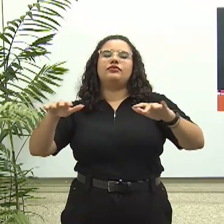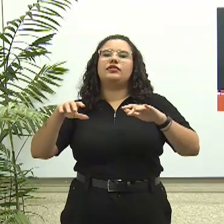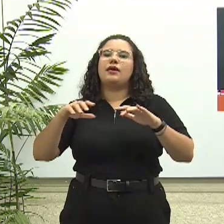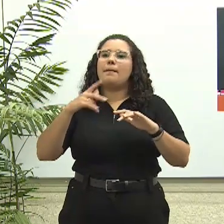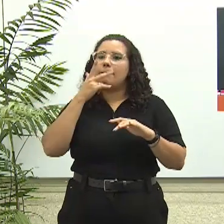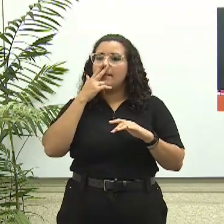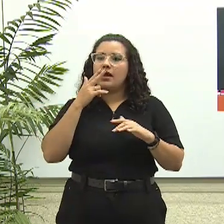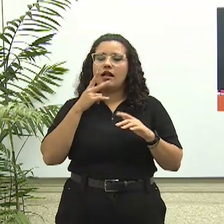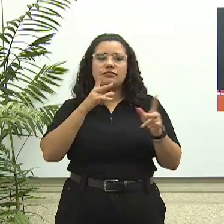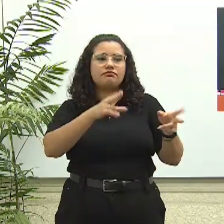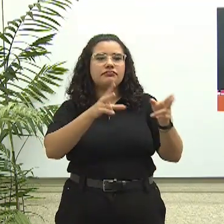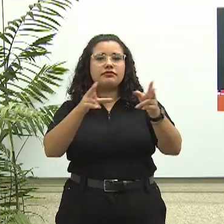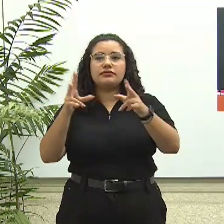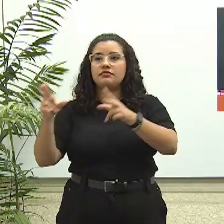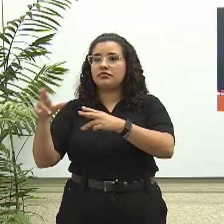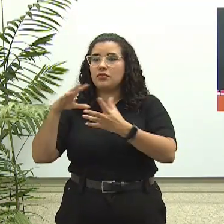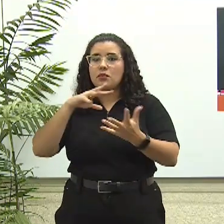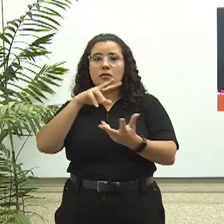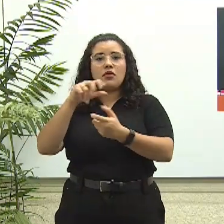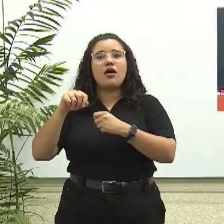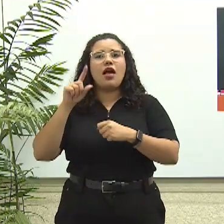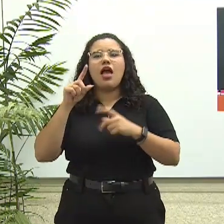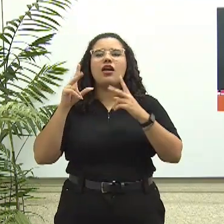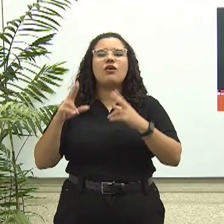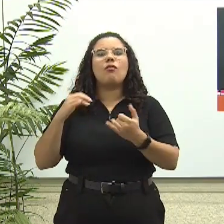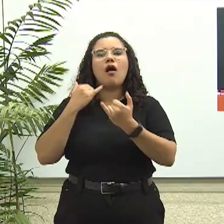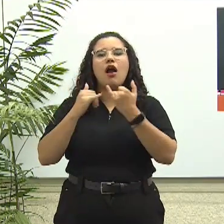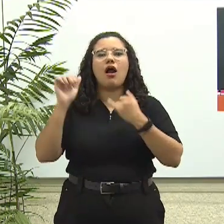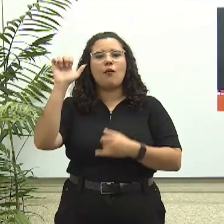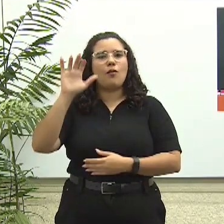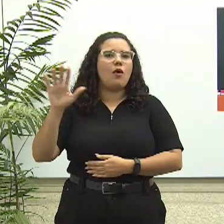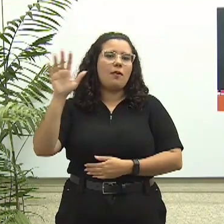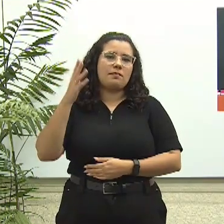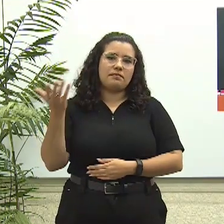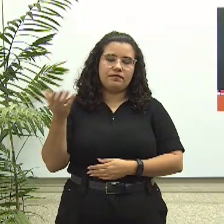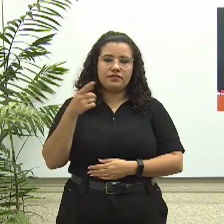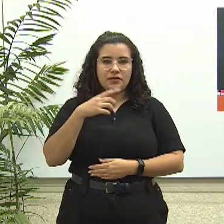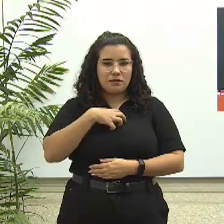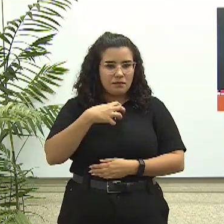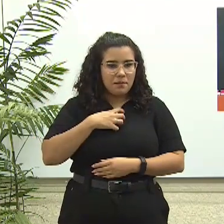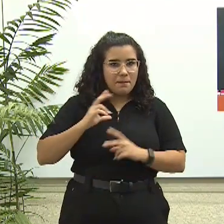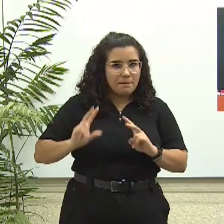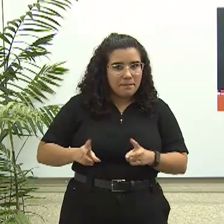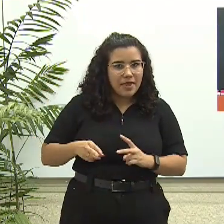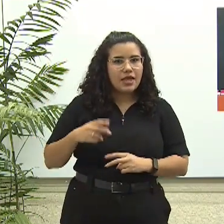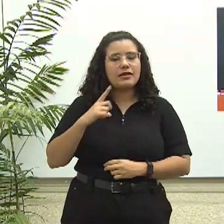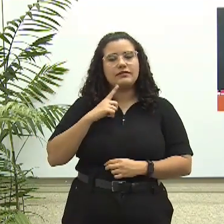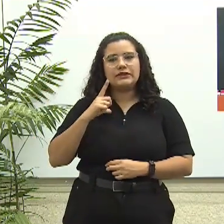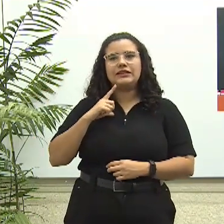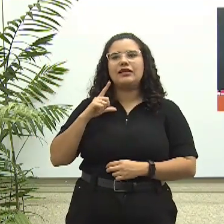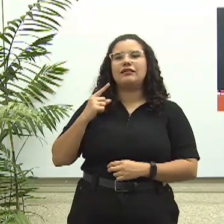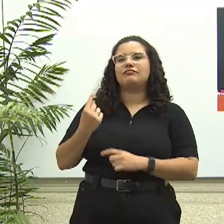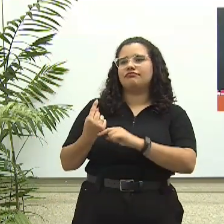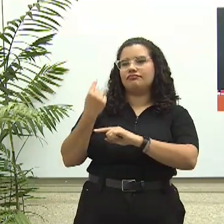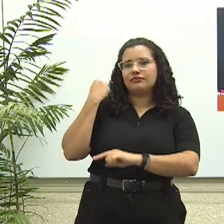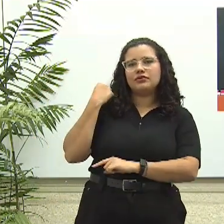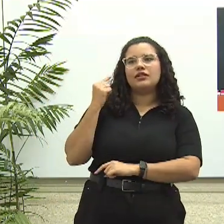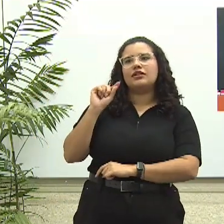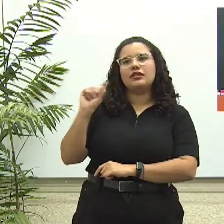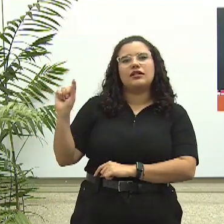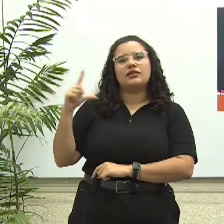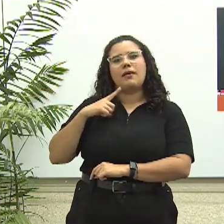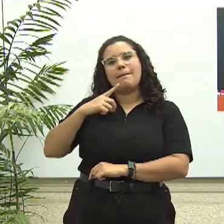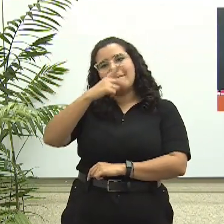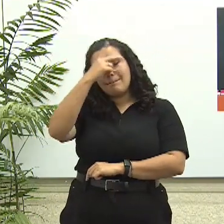mundo europeu então do mesmo jeito que lá atrás a gente tinha os eugenistas lá atrás a gente teve as